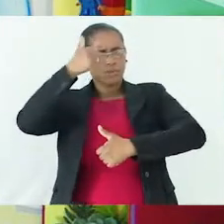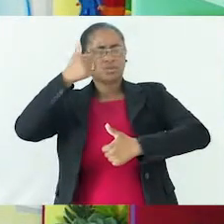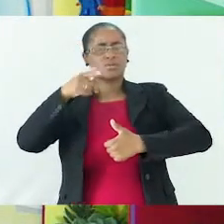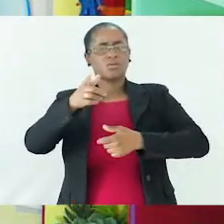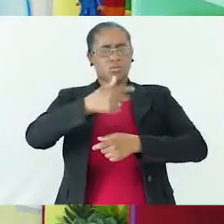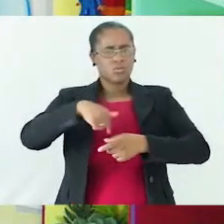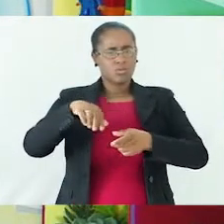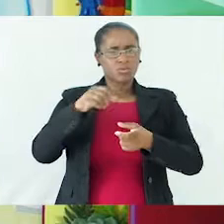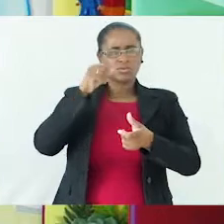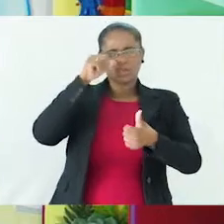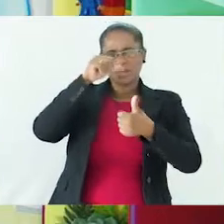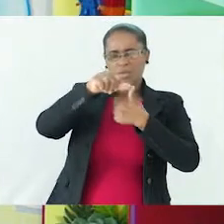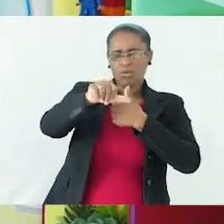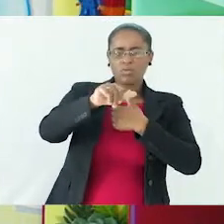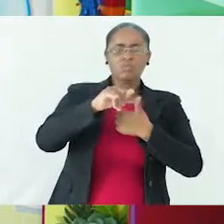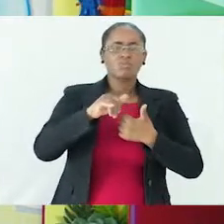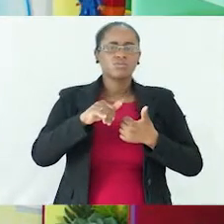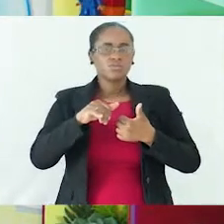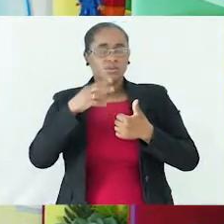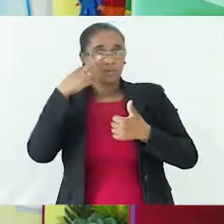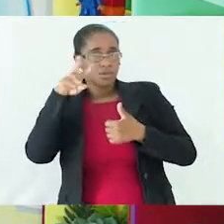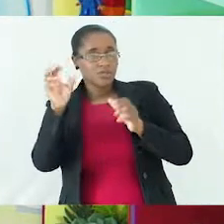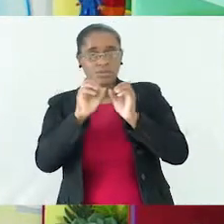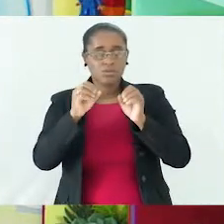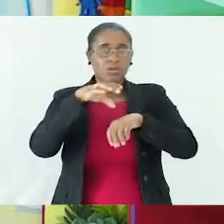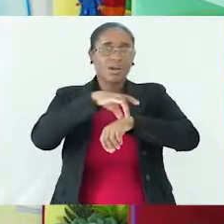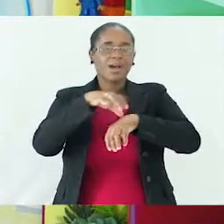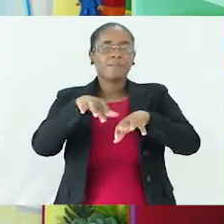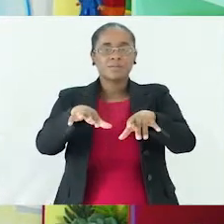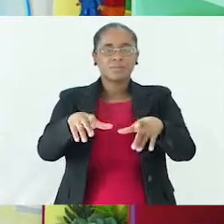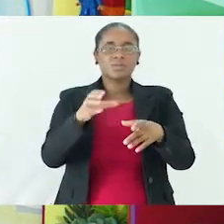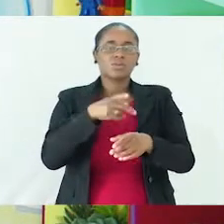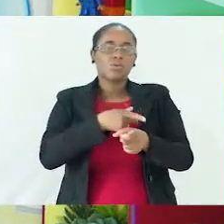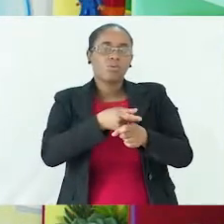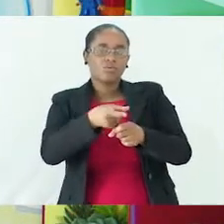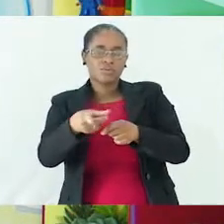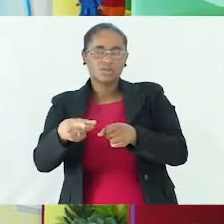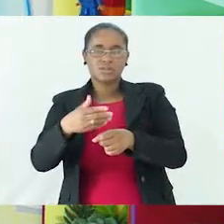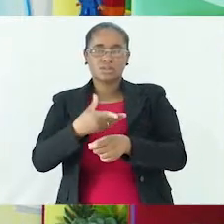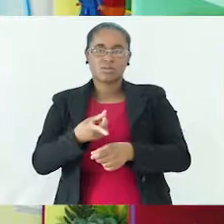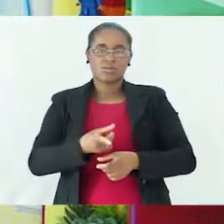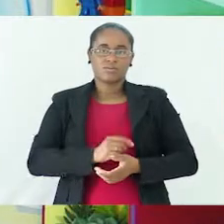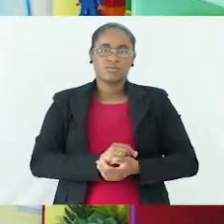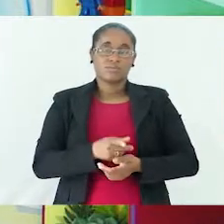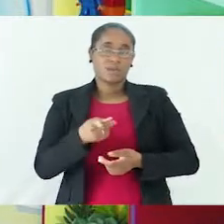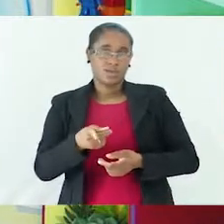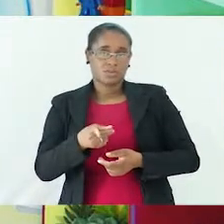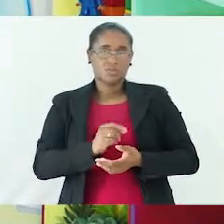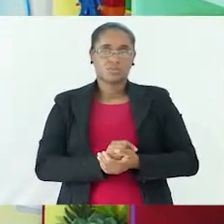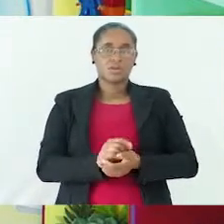nosso inimigo invisível, a pandemia da Covid-19. Para